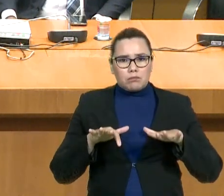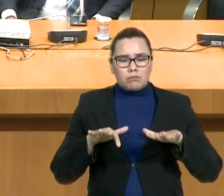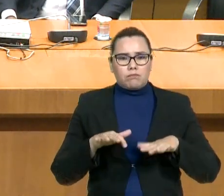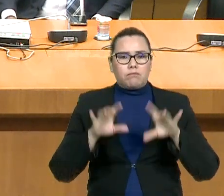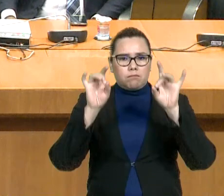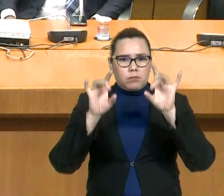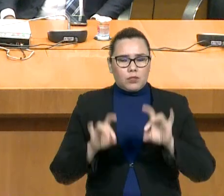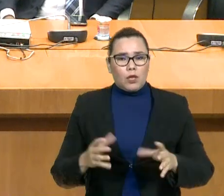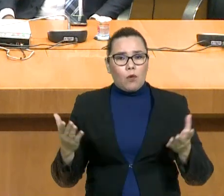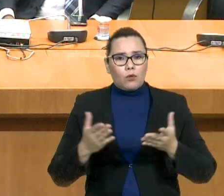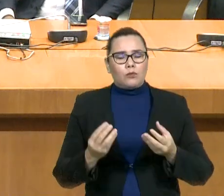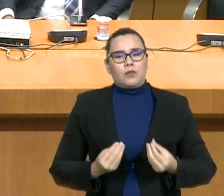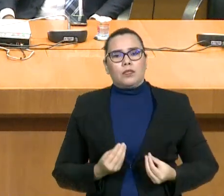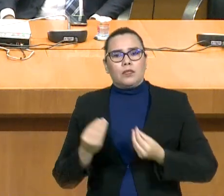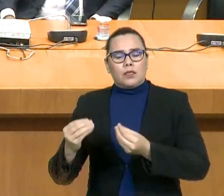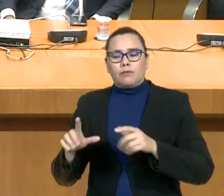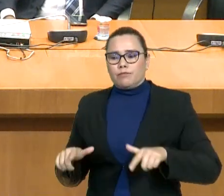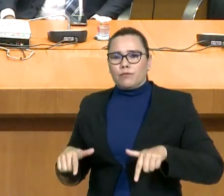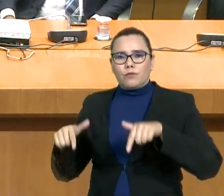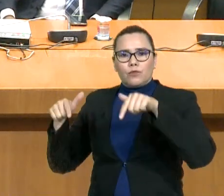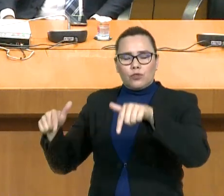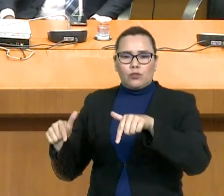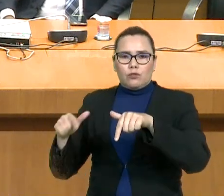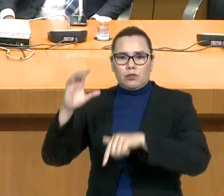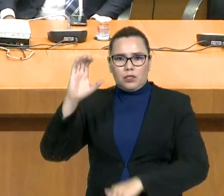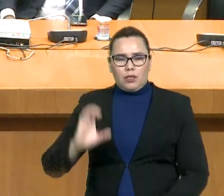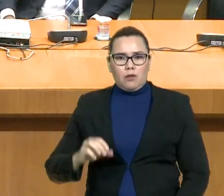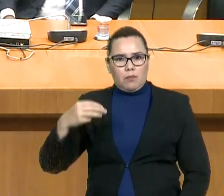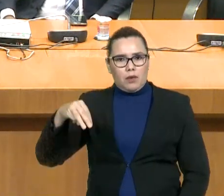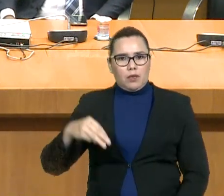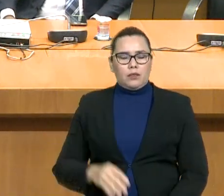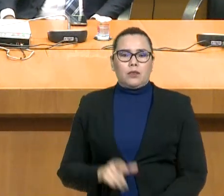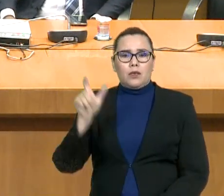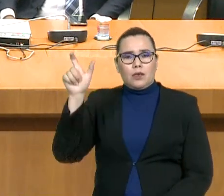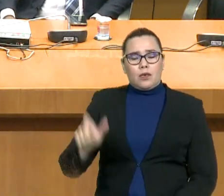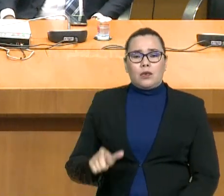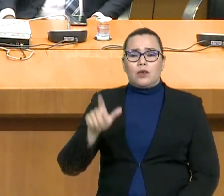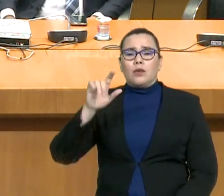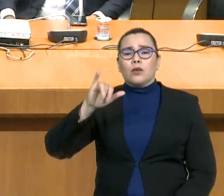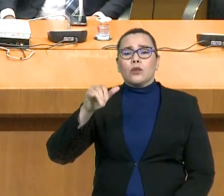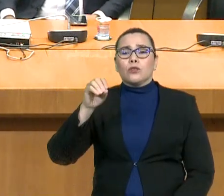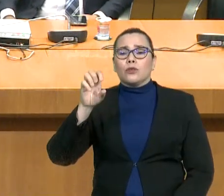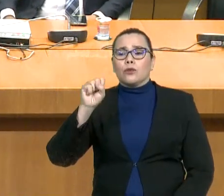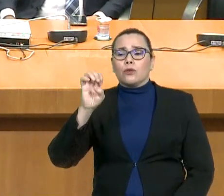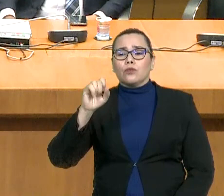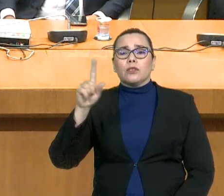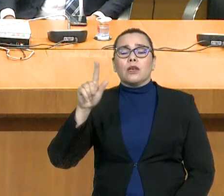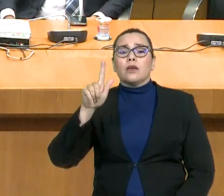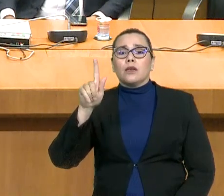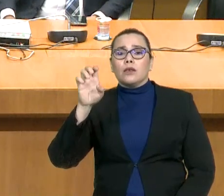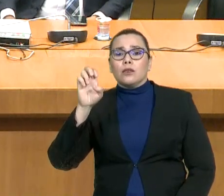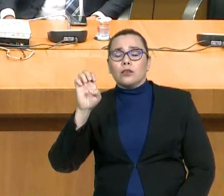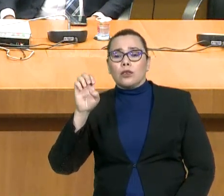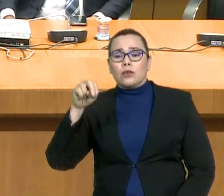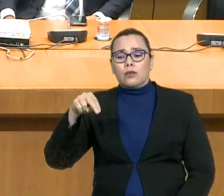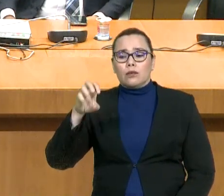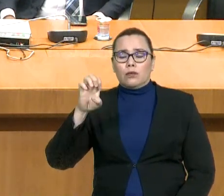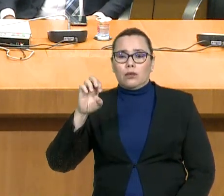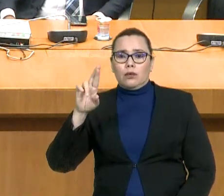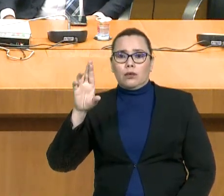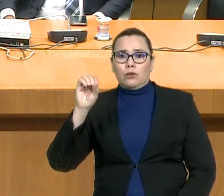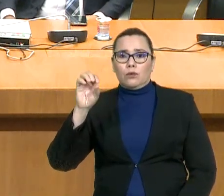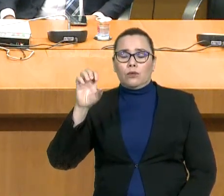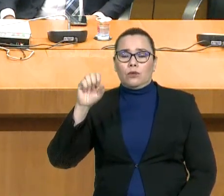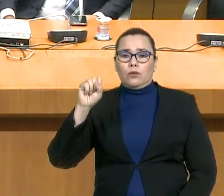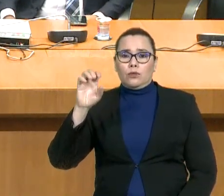entrega do título de cidadão maranhense ao senhor José Generoso da Silva, proposta feita pelo deputado